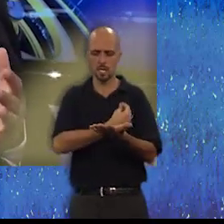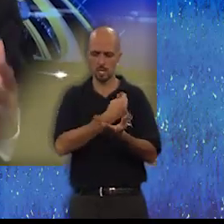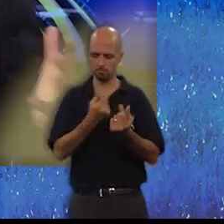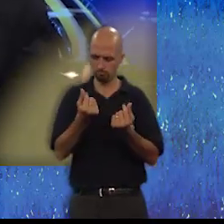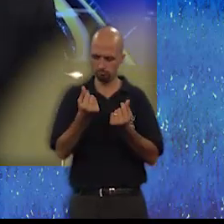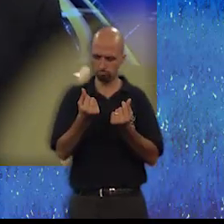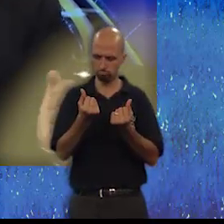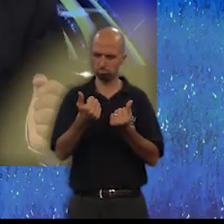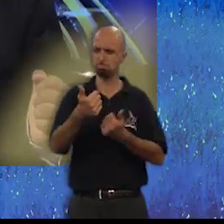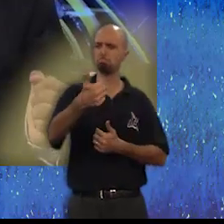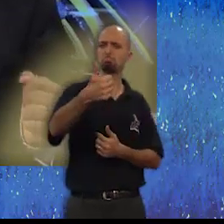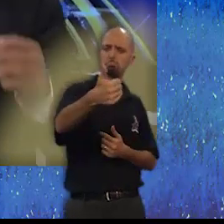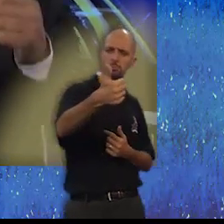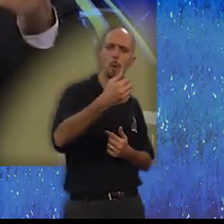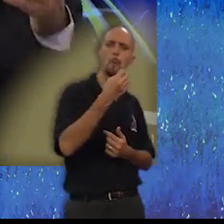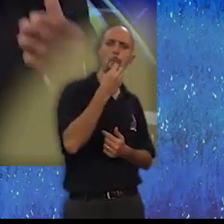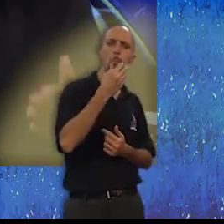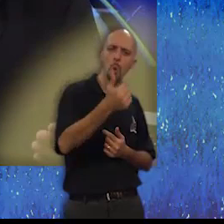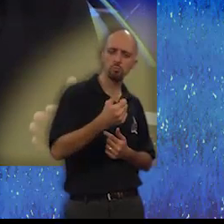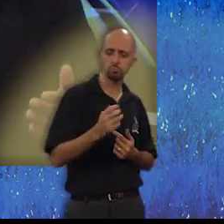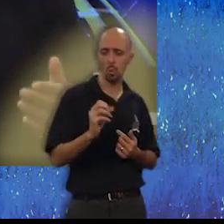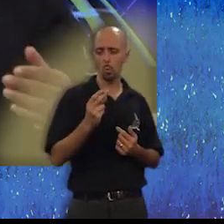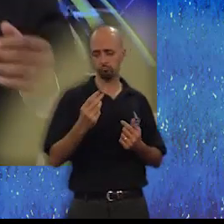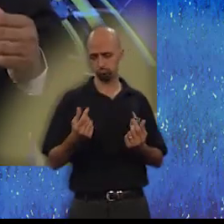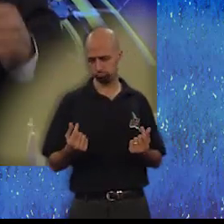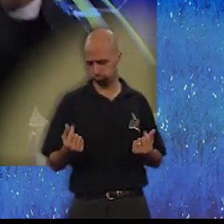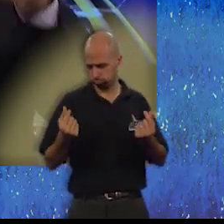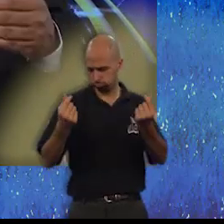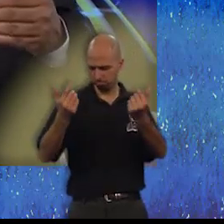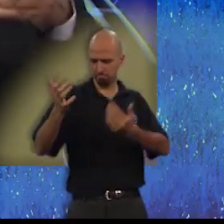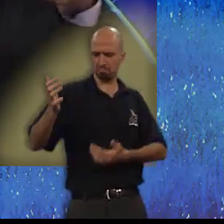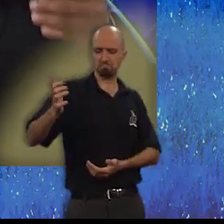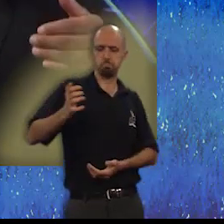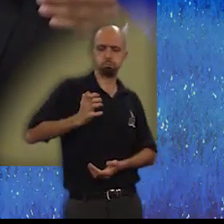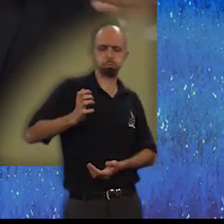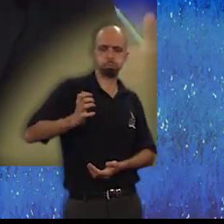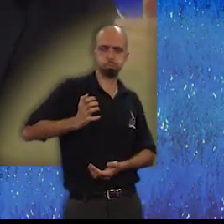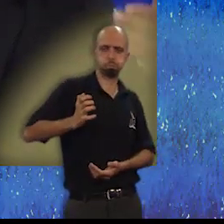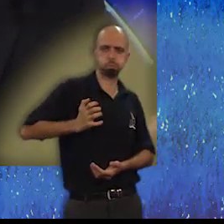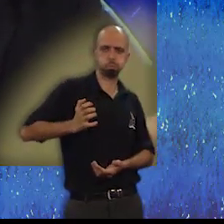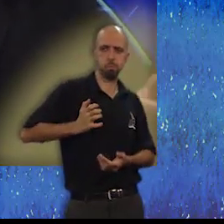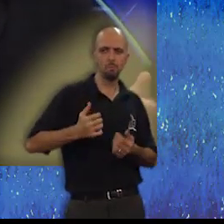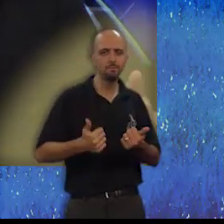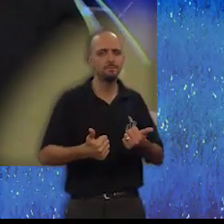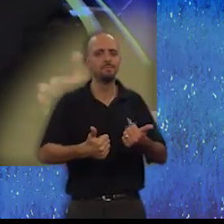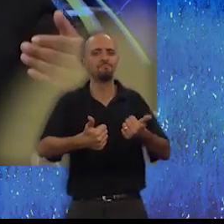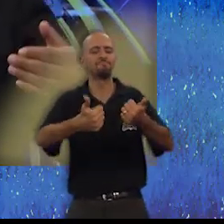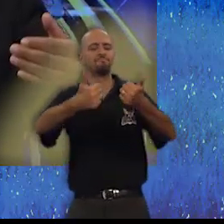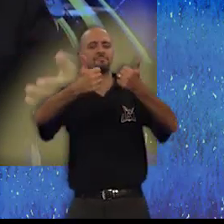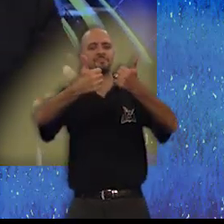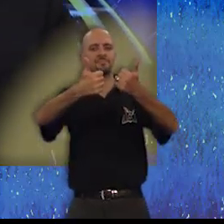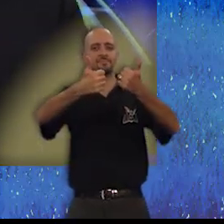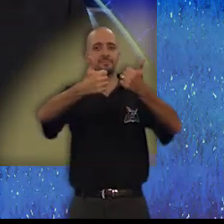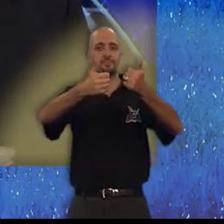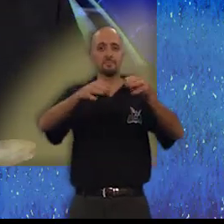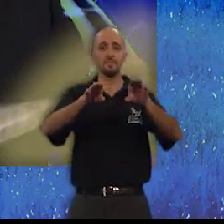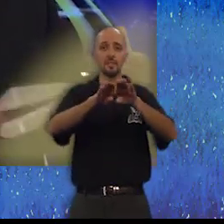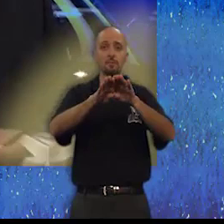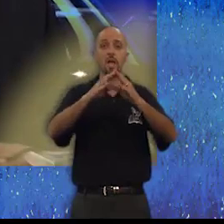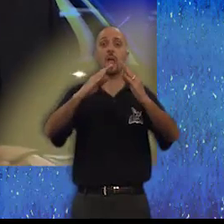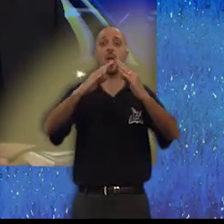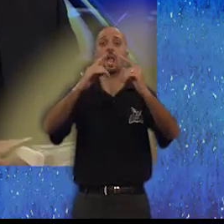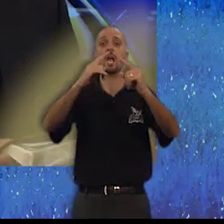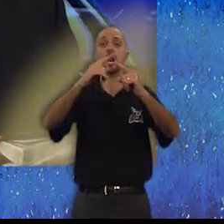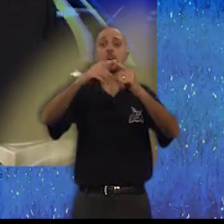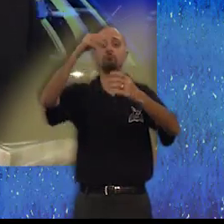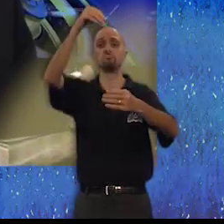vida financeira boa, pode ser uma pessoa rica, ou pode ser um jovem filho de uma família rica. E você pode ser um membro